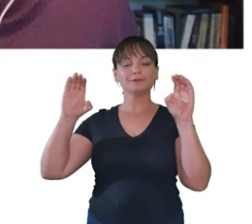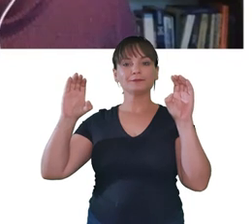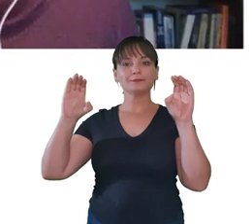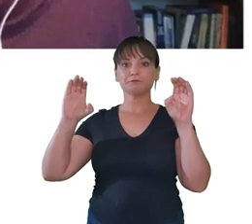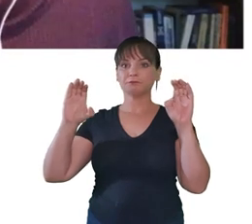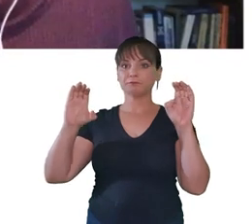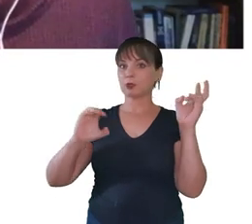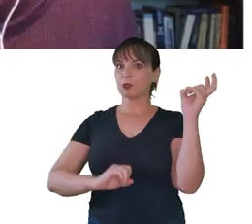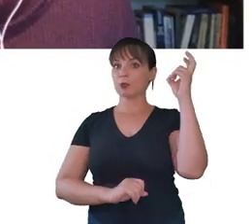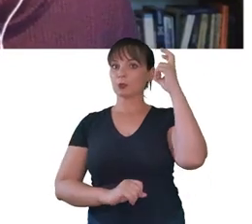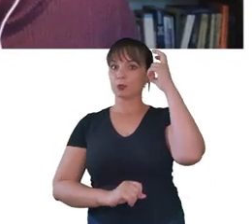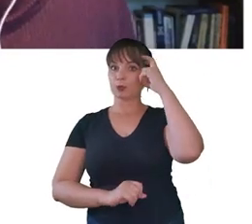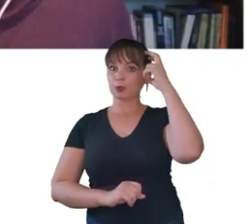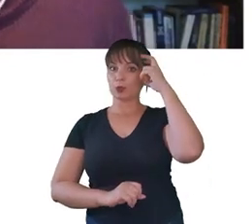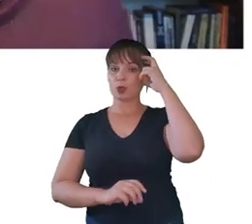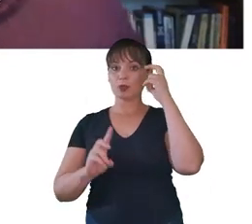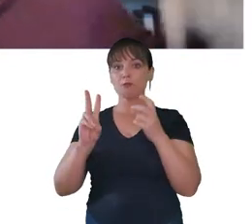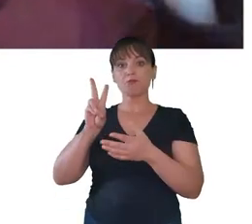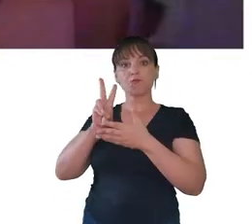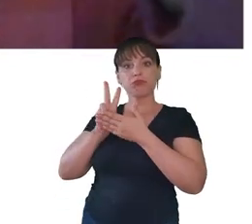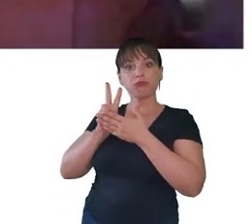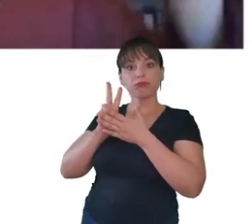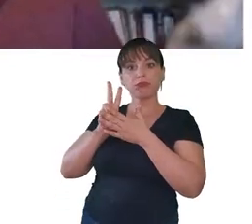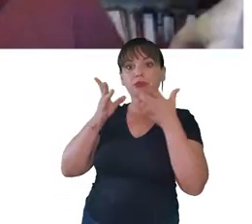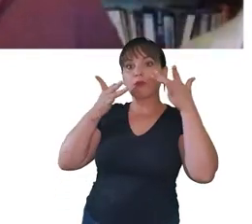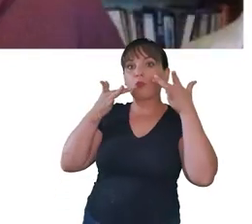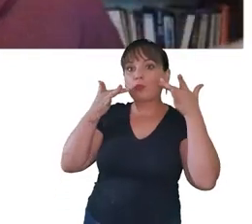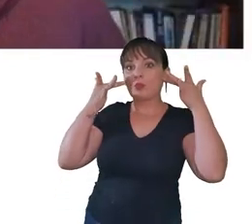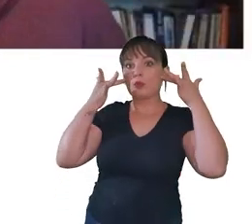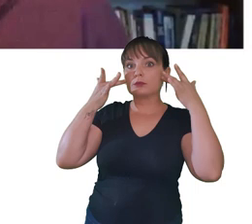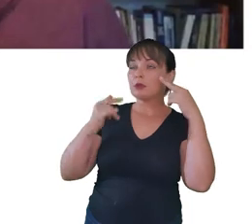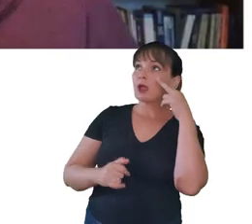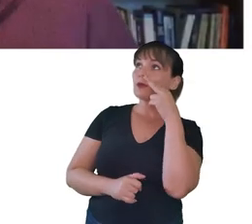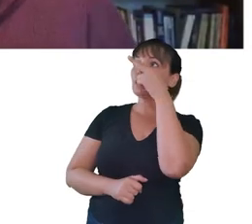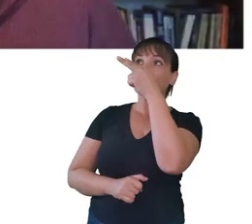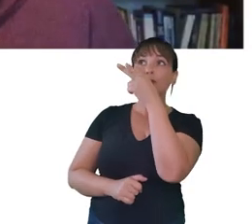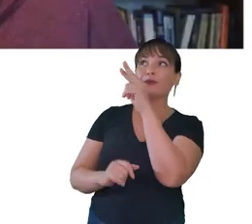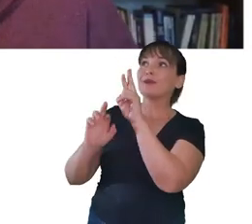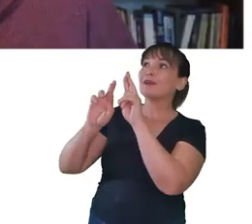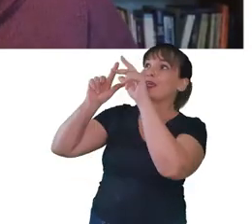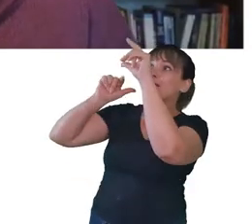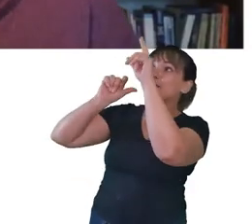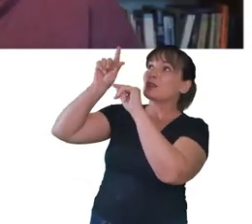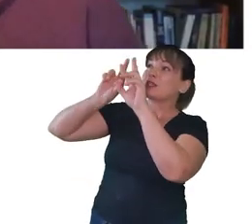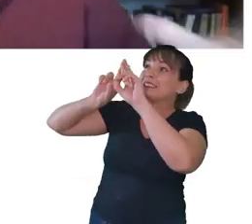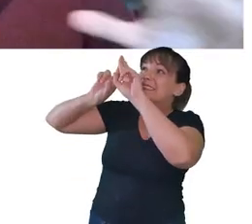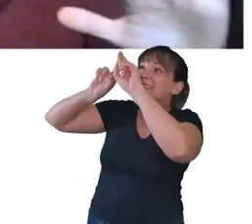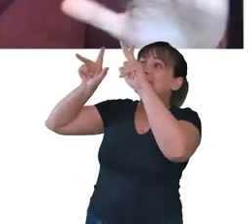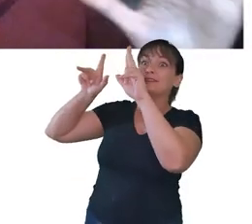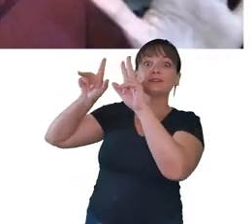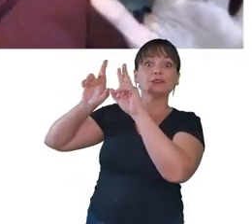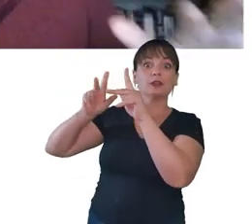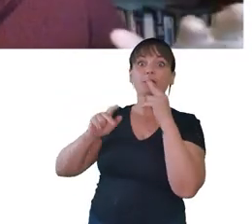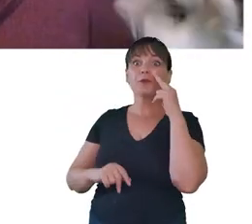para as culturas, para a cultura tupi-guarani, eles veem o mesmo conjunto de estrelas de uma forma completamente diferente. Eles veem uma figura